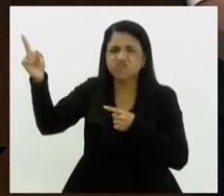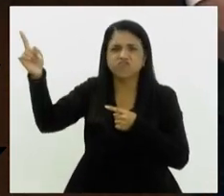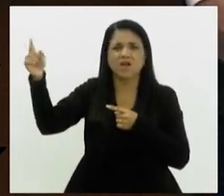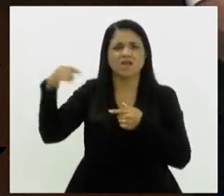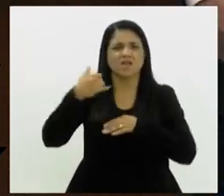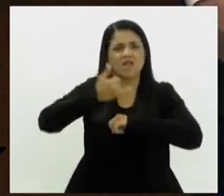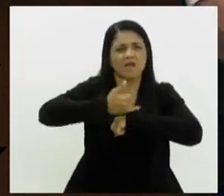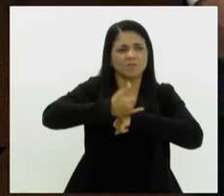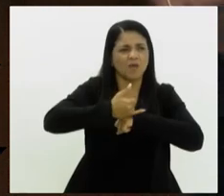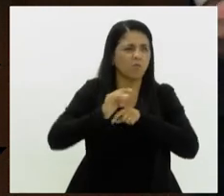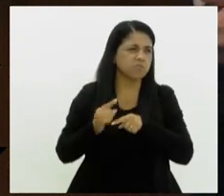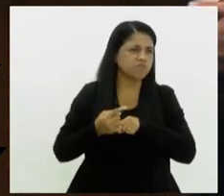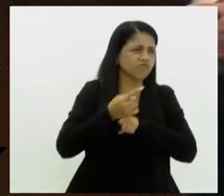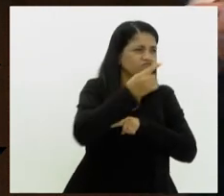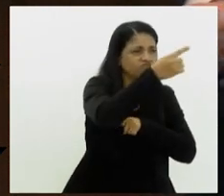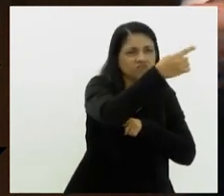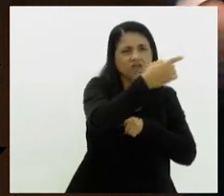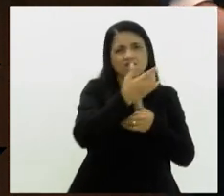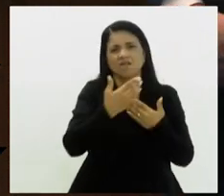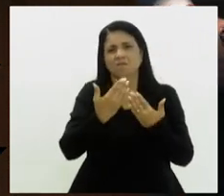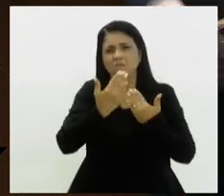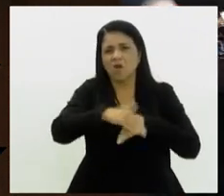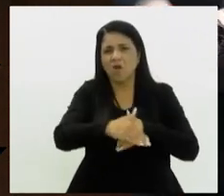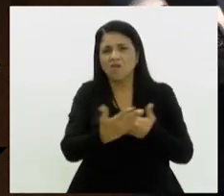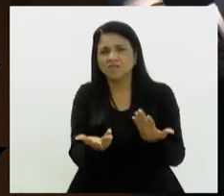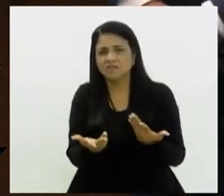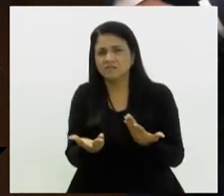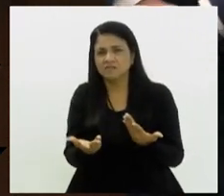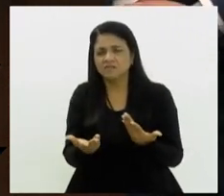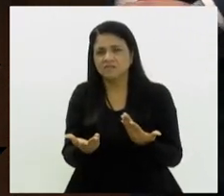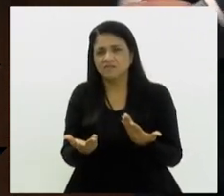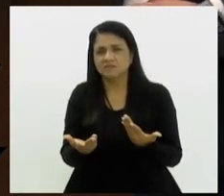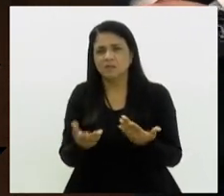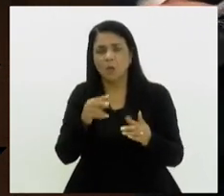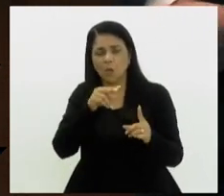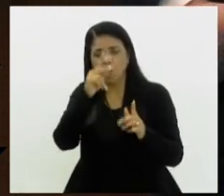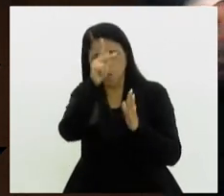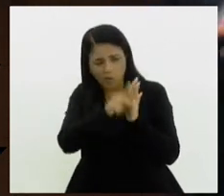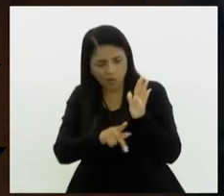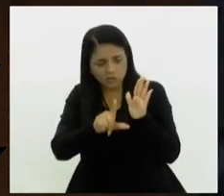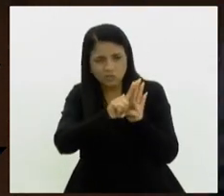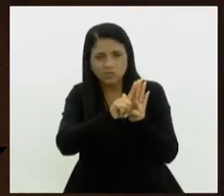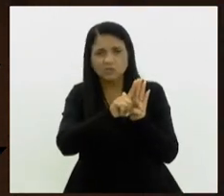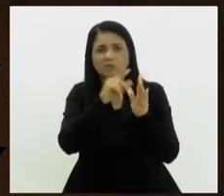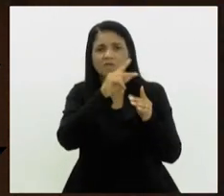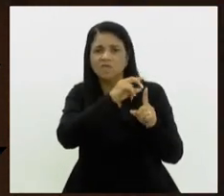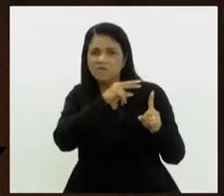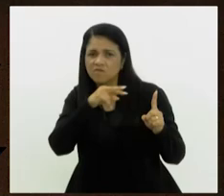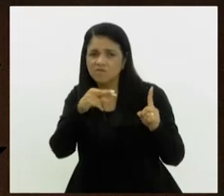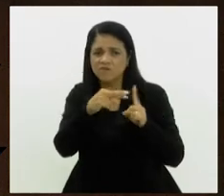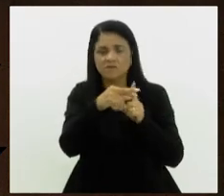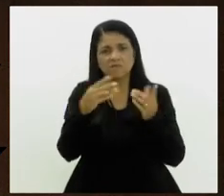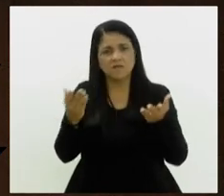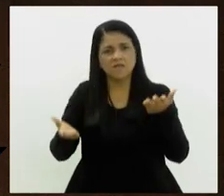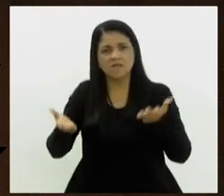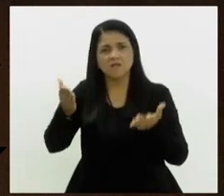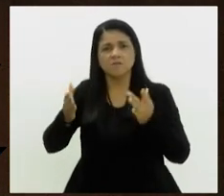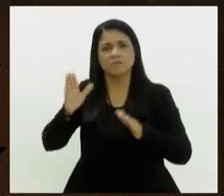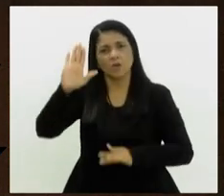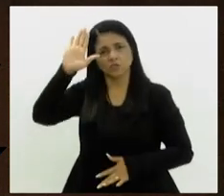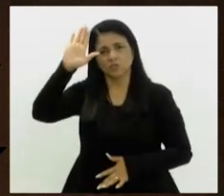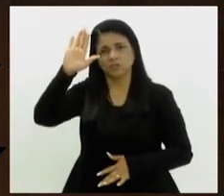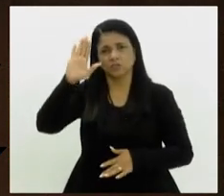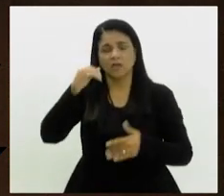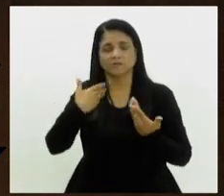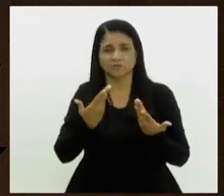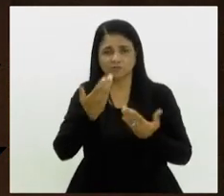capital tem que ir para outro município. Então, o projeto visa dar um melhor equilíbrio aí para os candidatos,